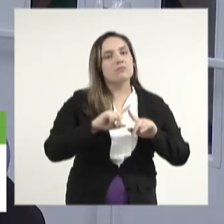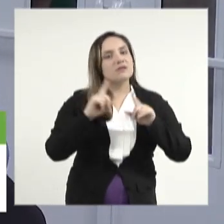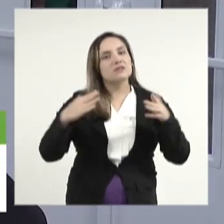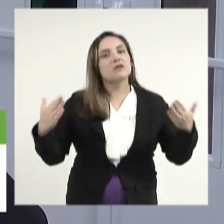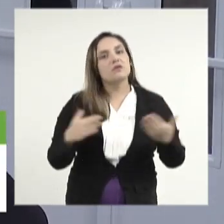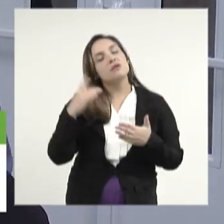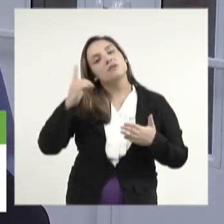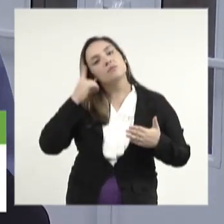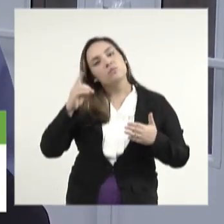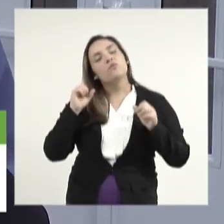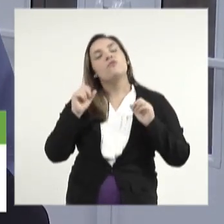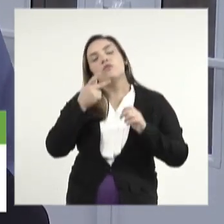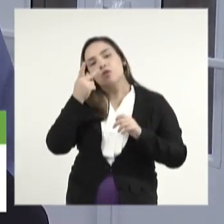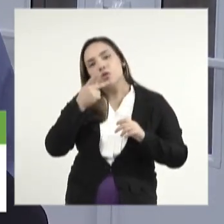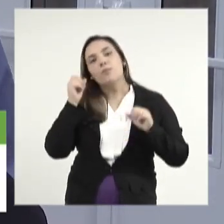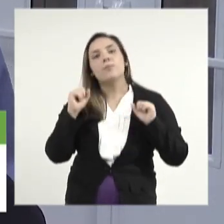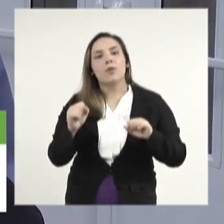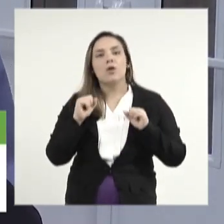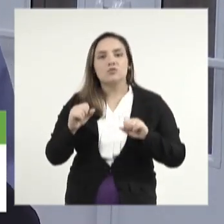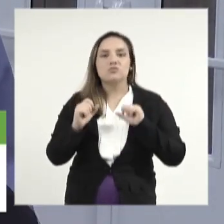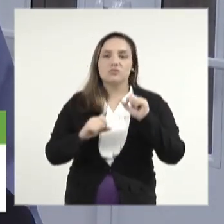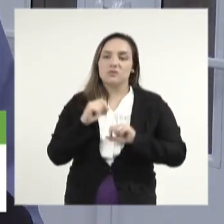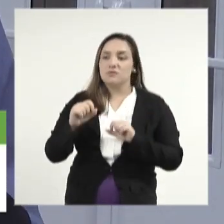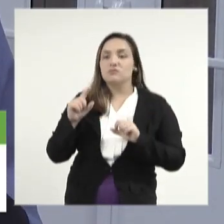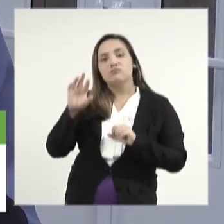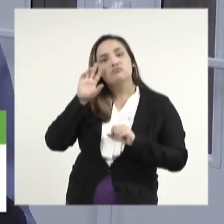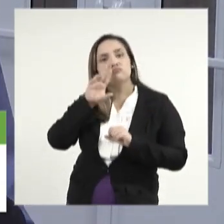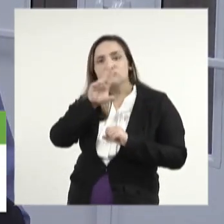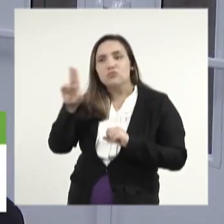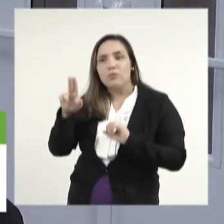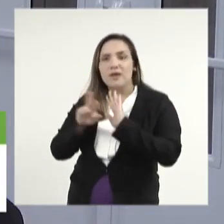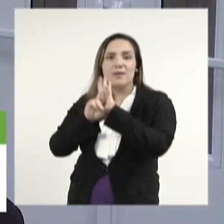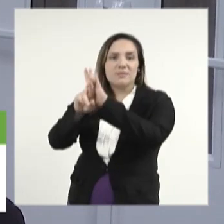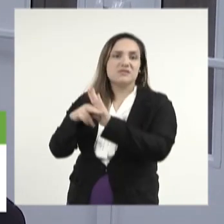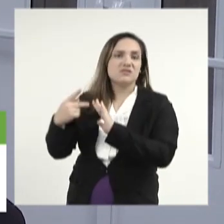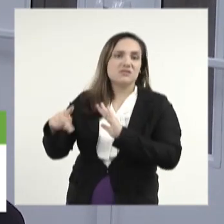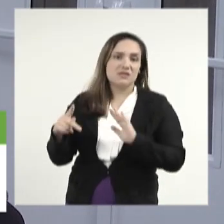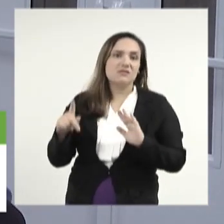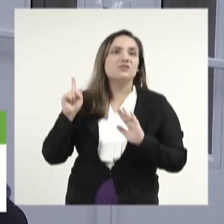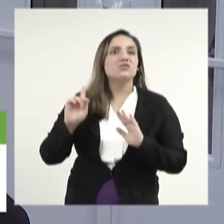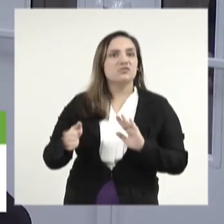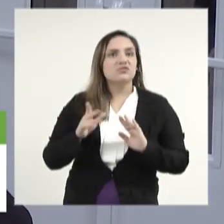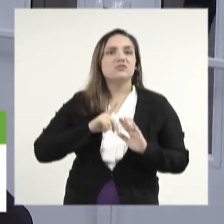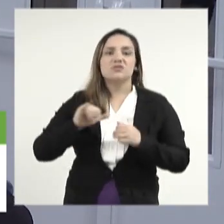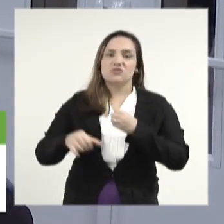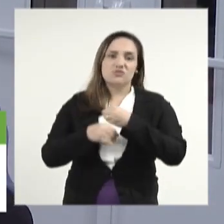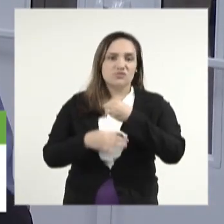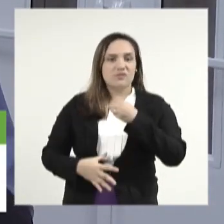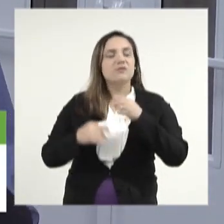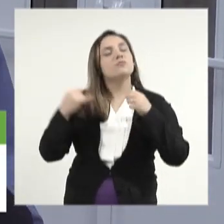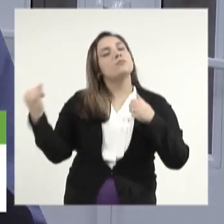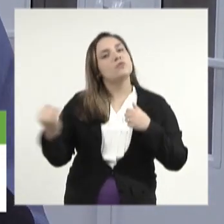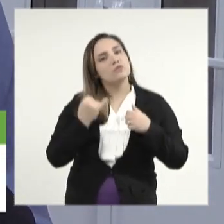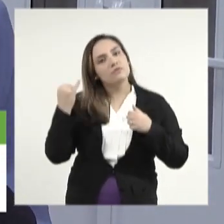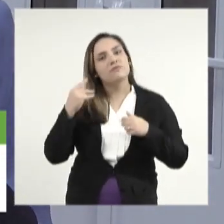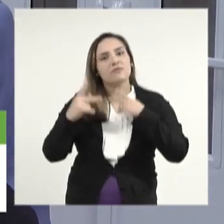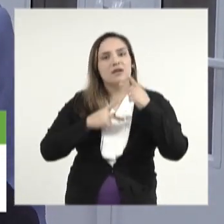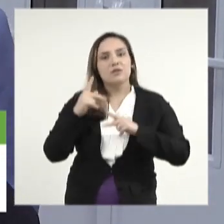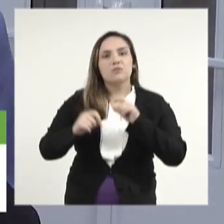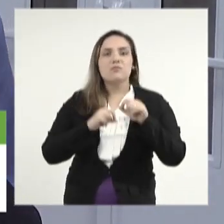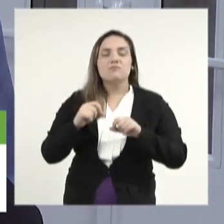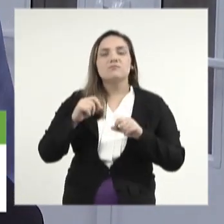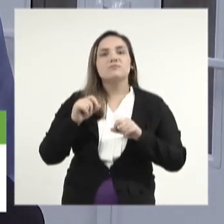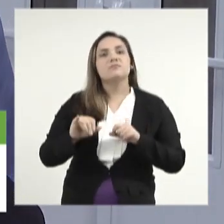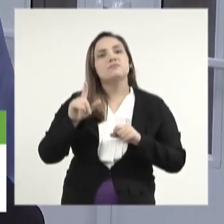deputada incluiu nesse projeto que o veículo pode estar em nome do representante legal. E ela fez uma justificativa muito importante, que geralmente essas